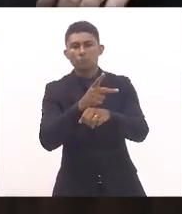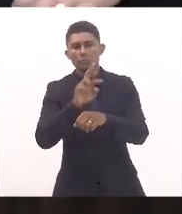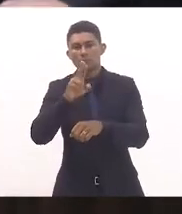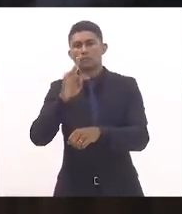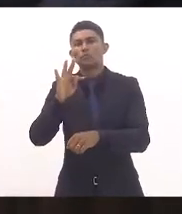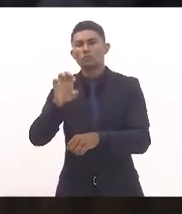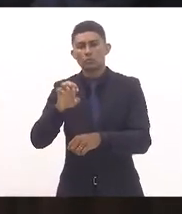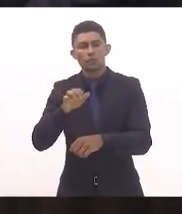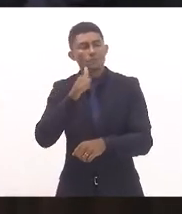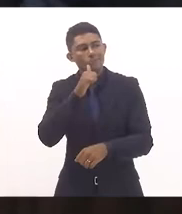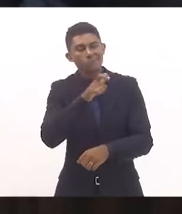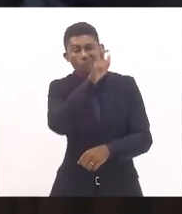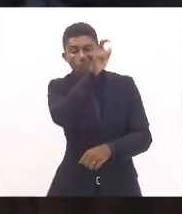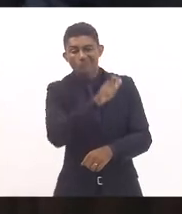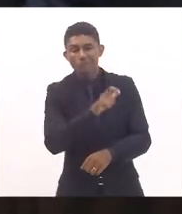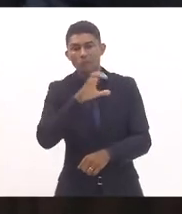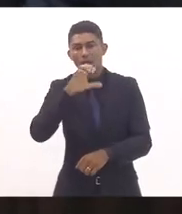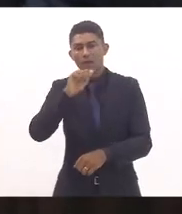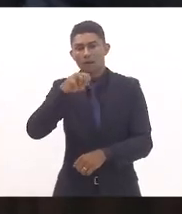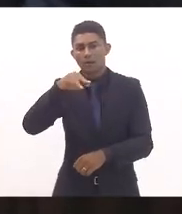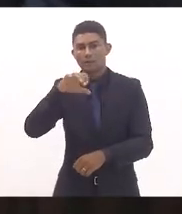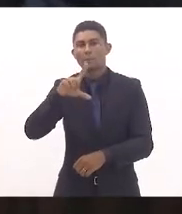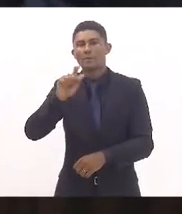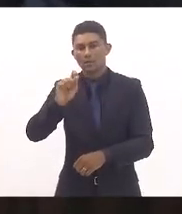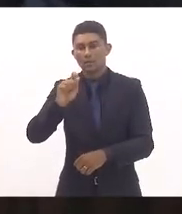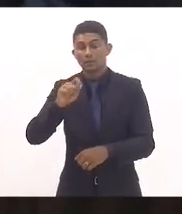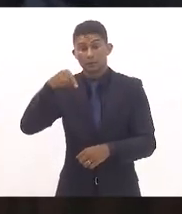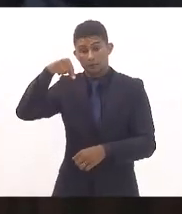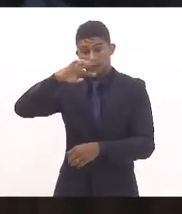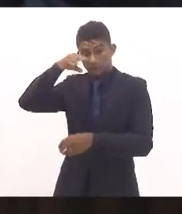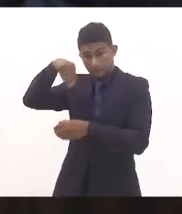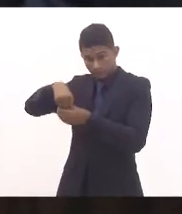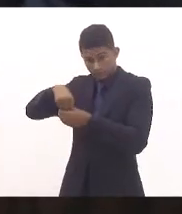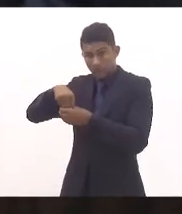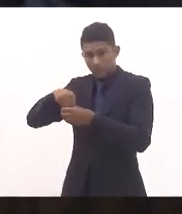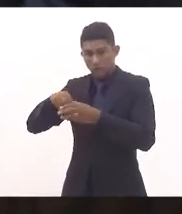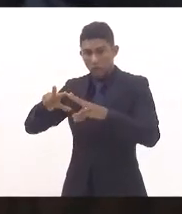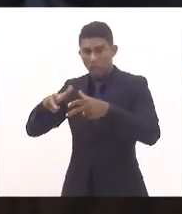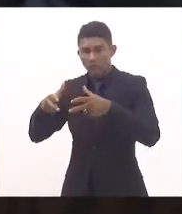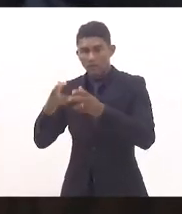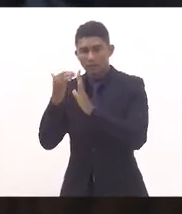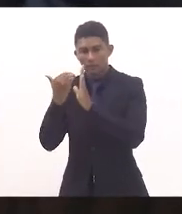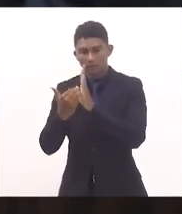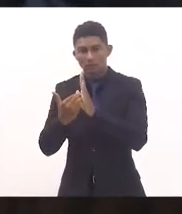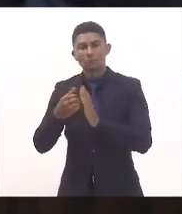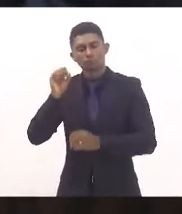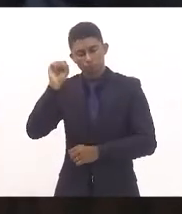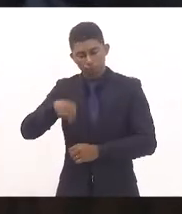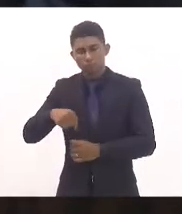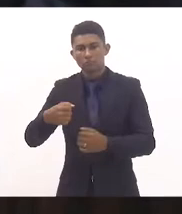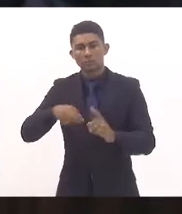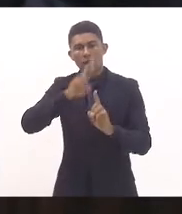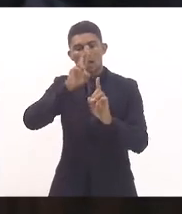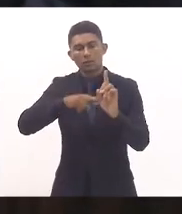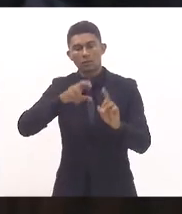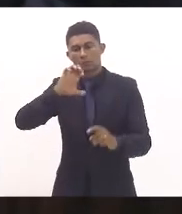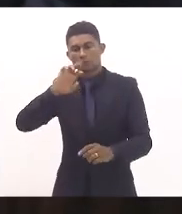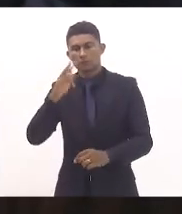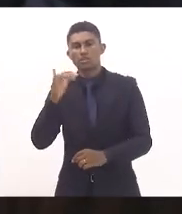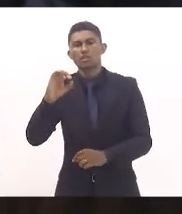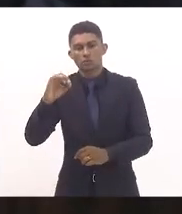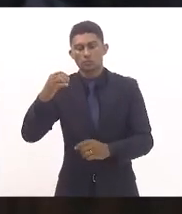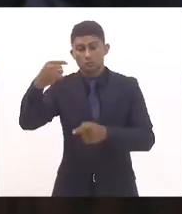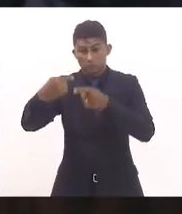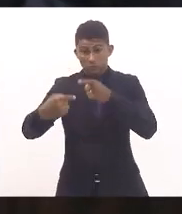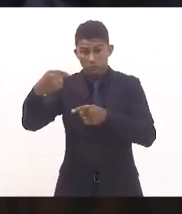Sampaio. Parecer da Comissão de Normas Internas e Proposições Externas, favorável, relator deputado Chico Machado. Em discussão, havendo que